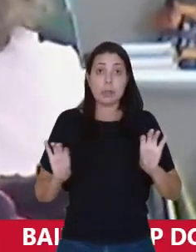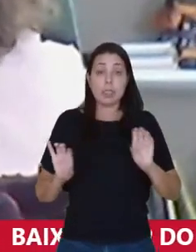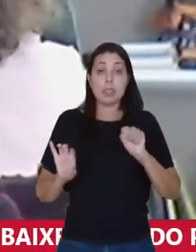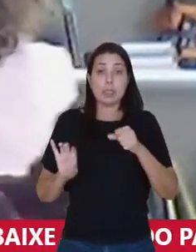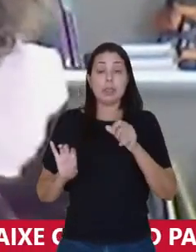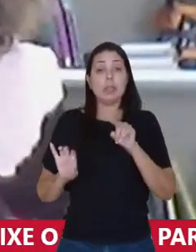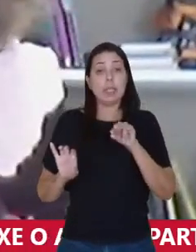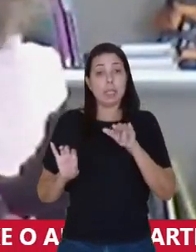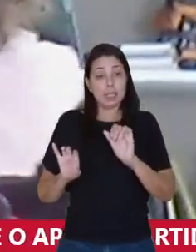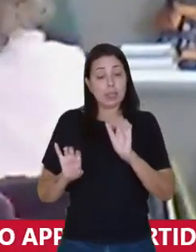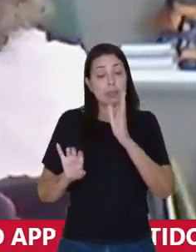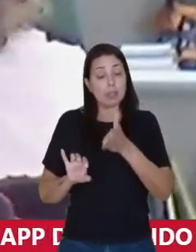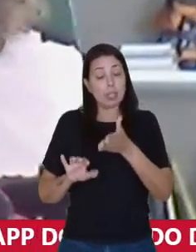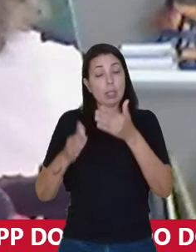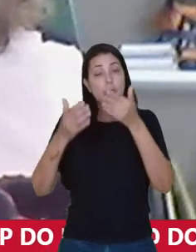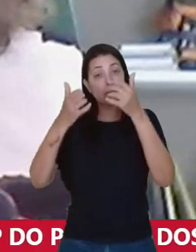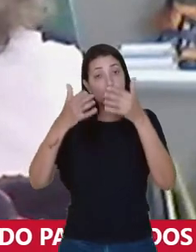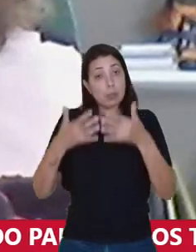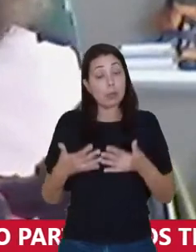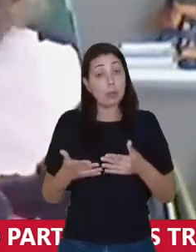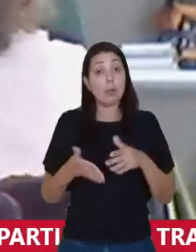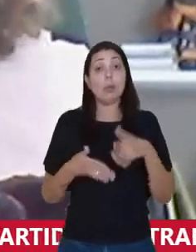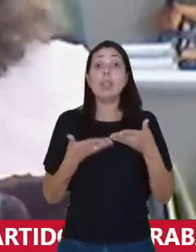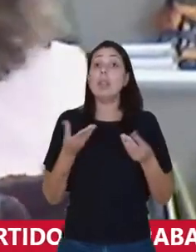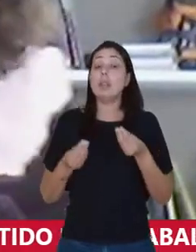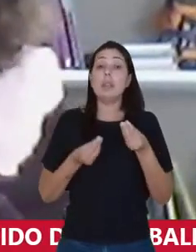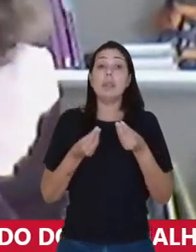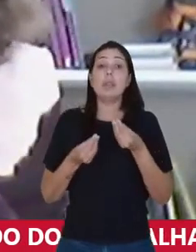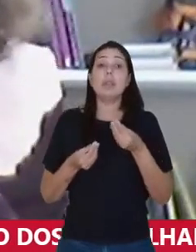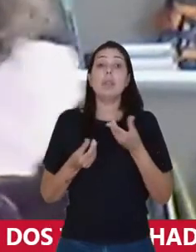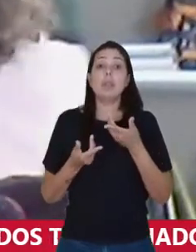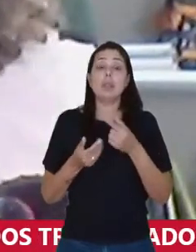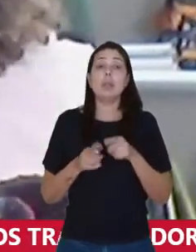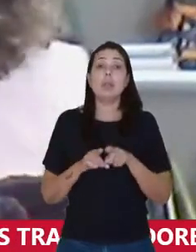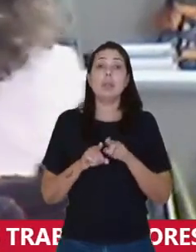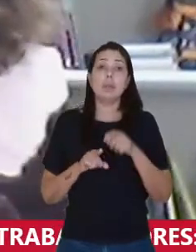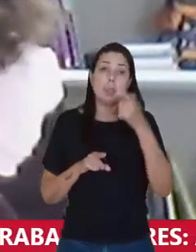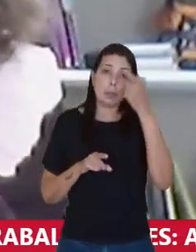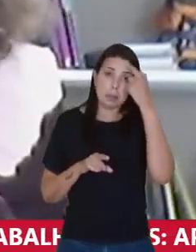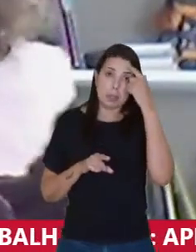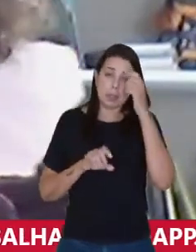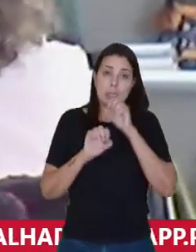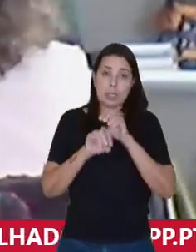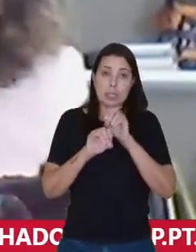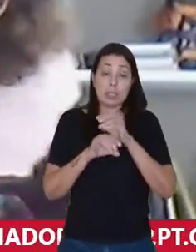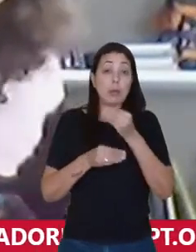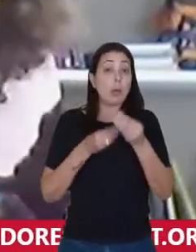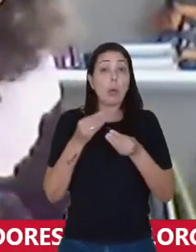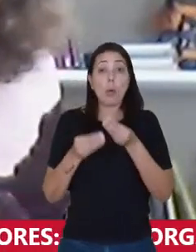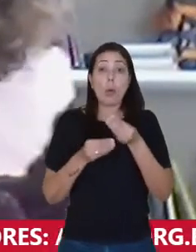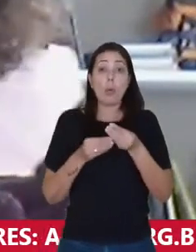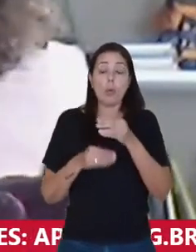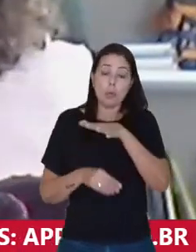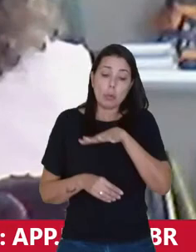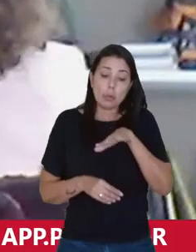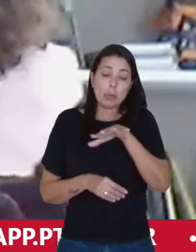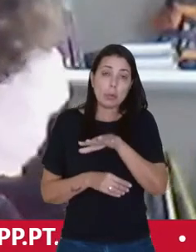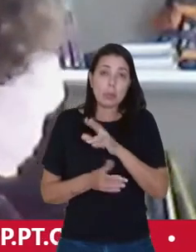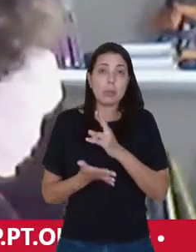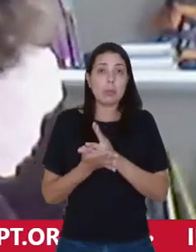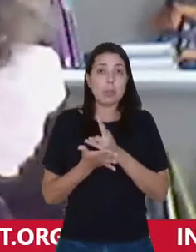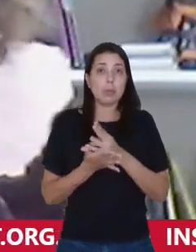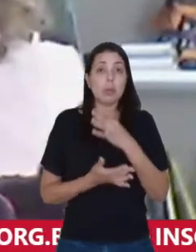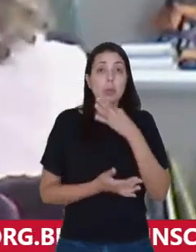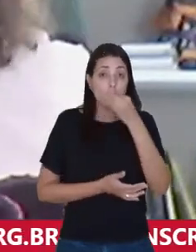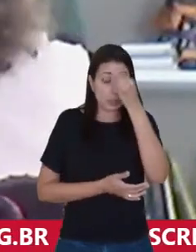que o Renato tanto colocou aí. Então, eu queria deixar como ideia a gente pensar educação como ambiente, né? Como